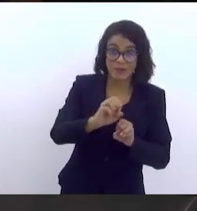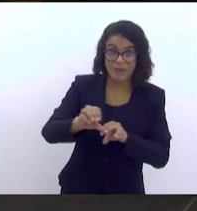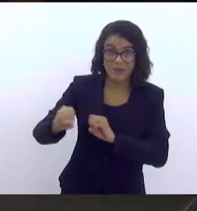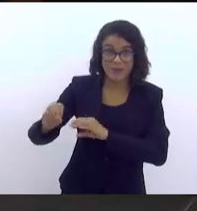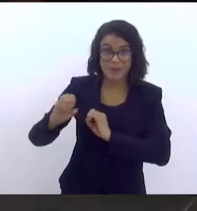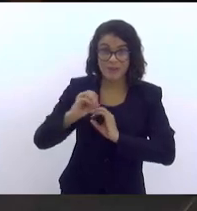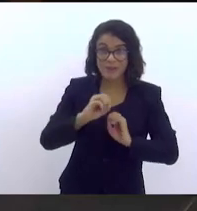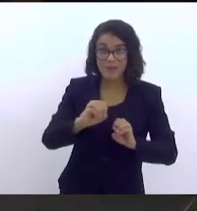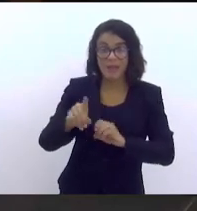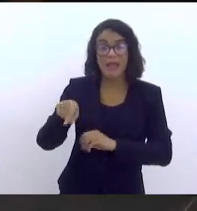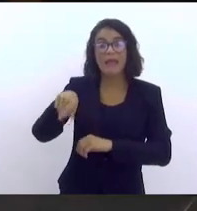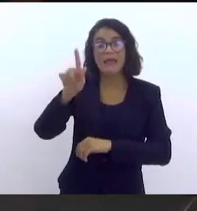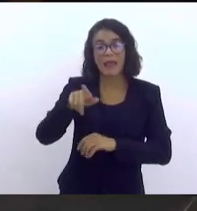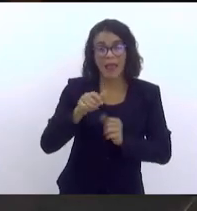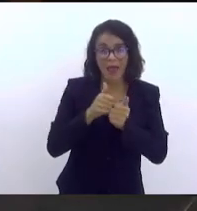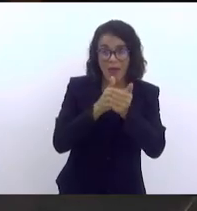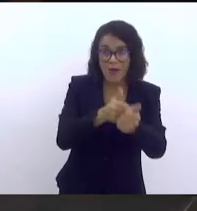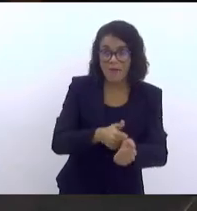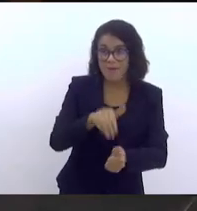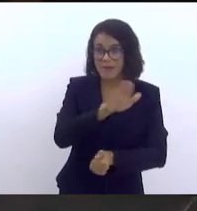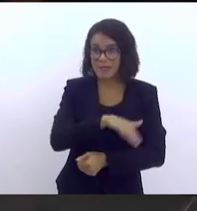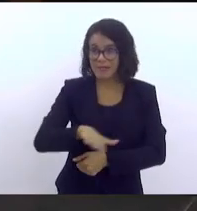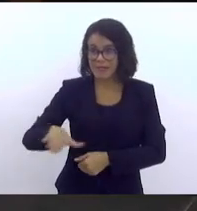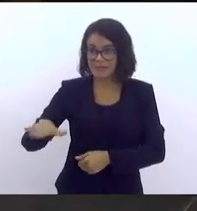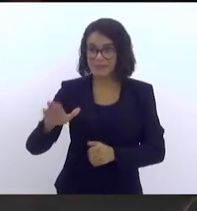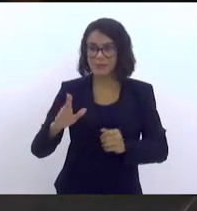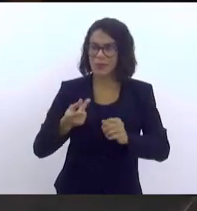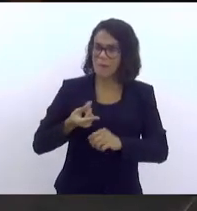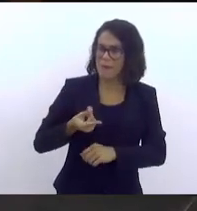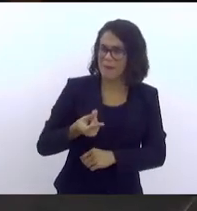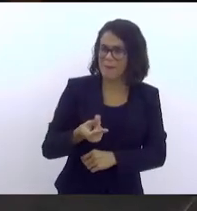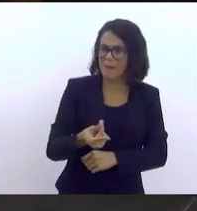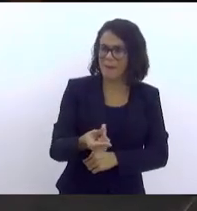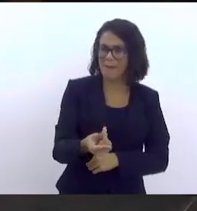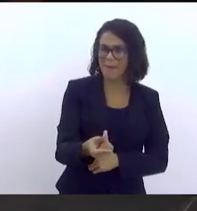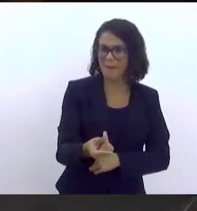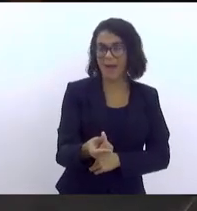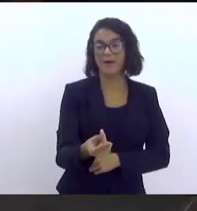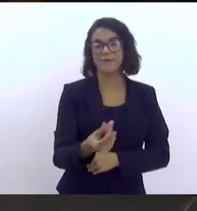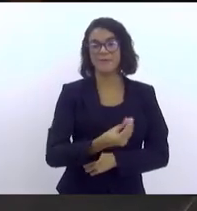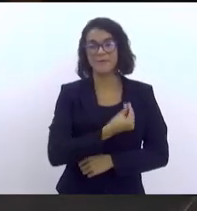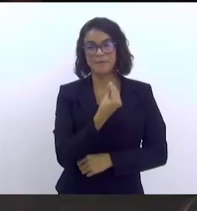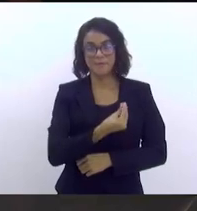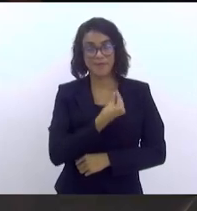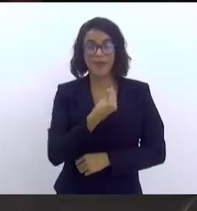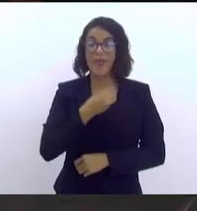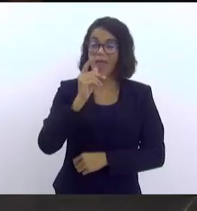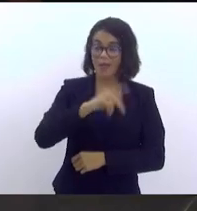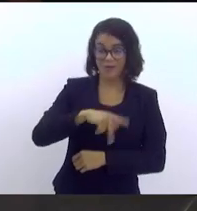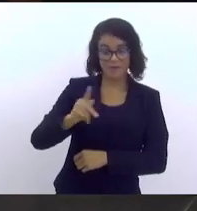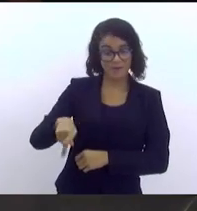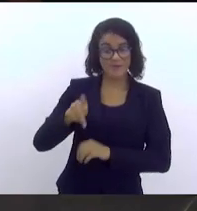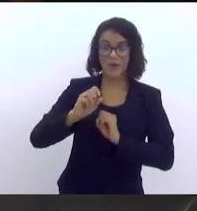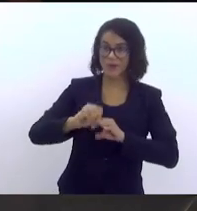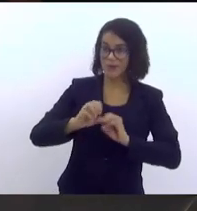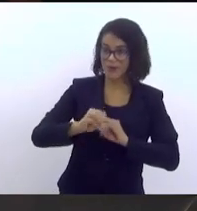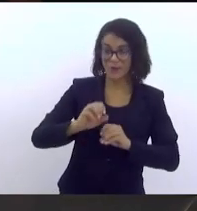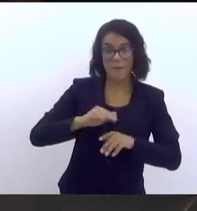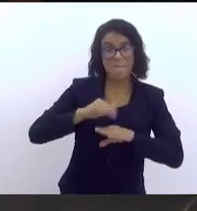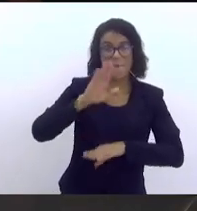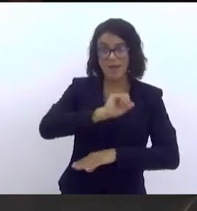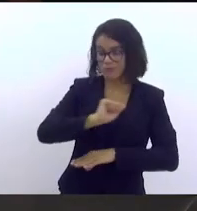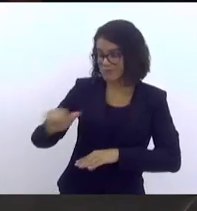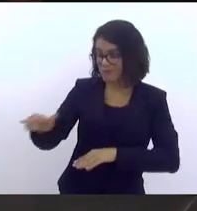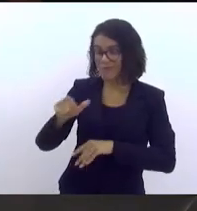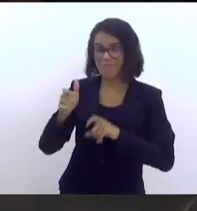quem acompanha crianças durante um longo período de suas vidas são os educadores mais do que